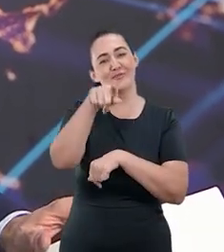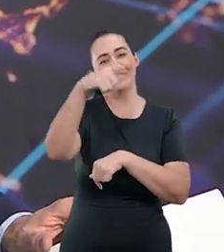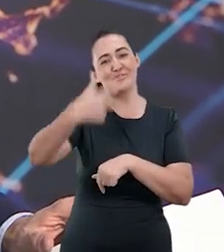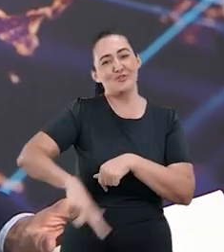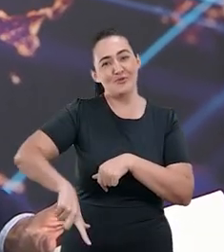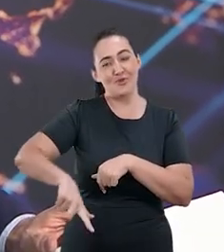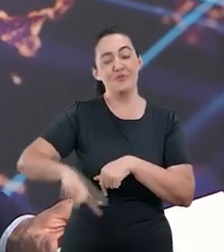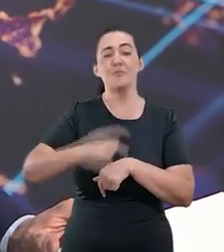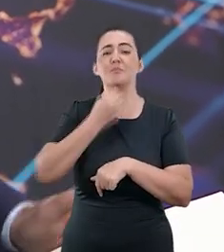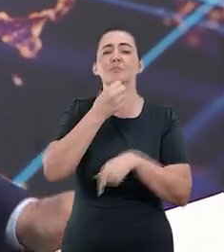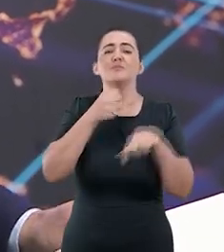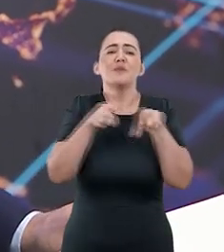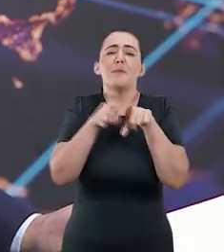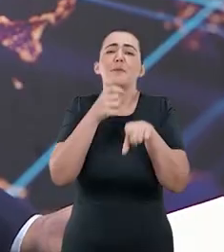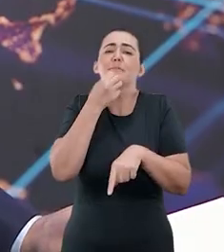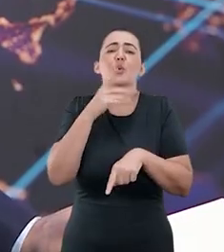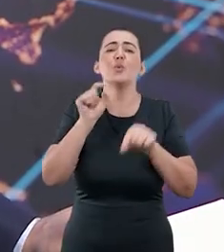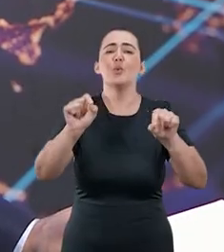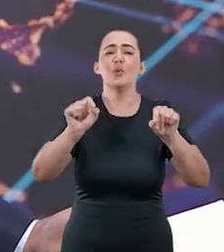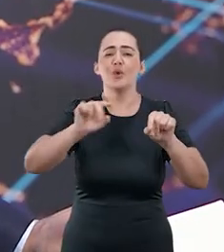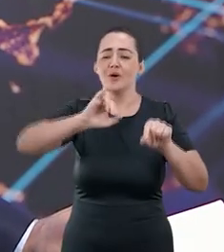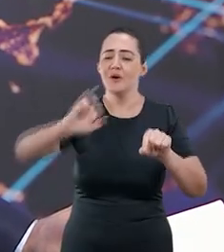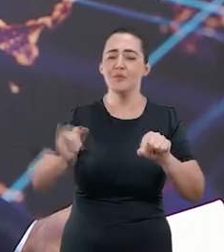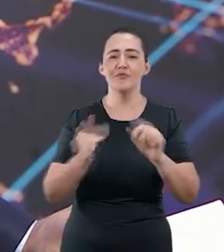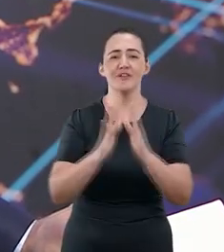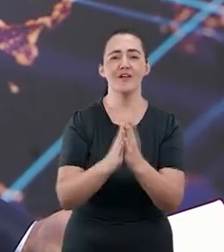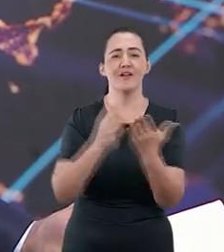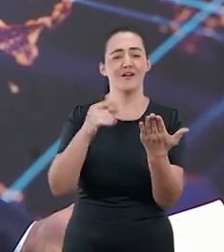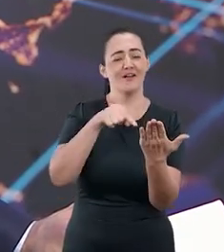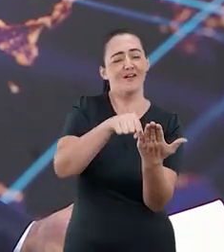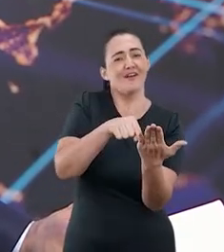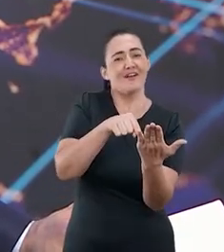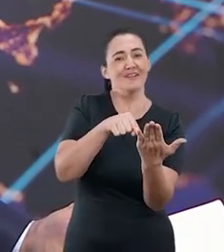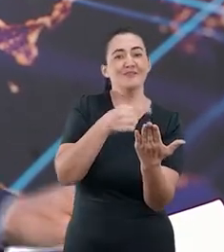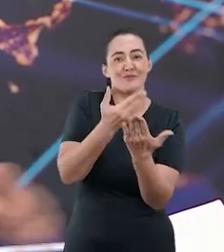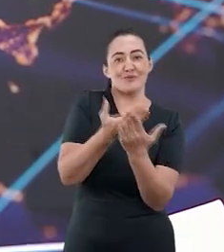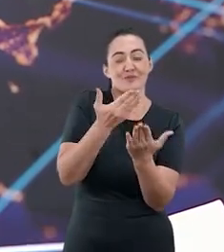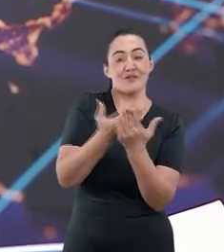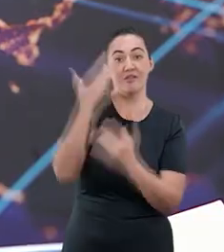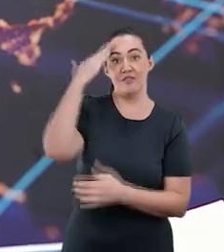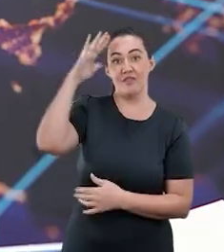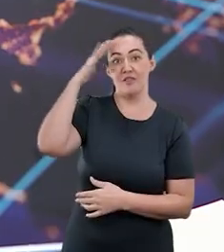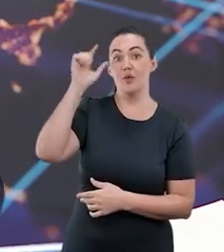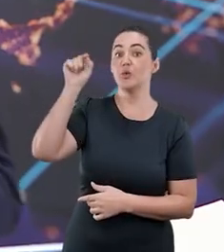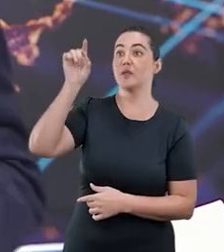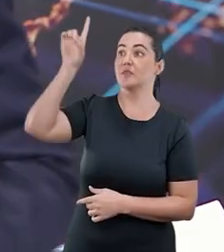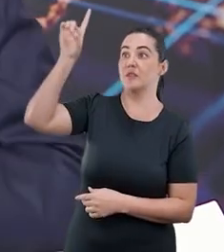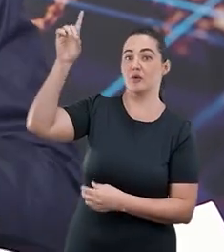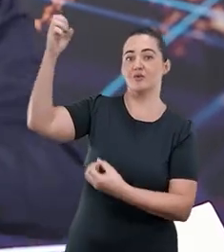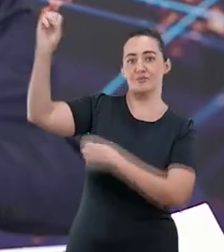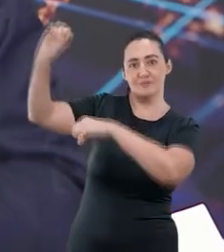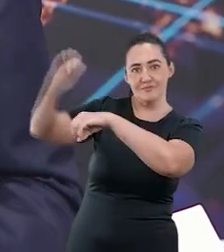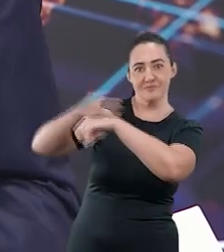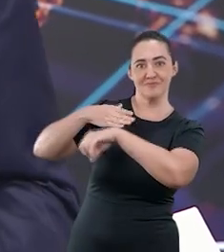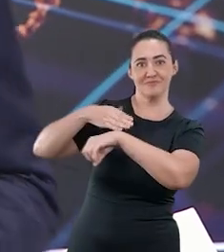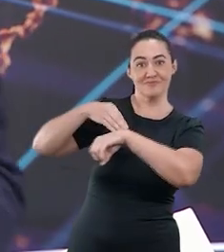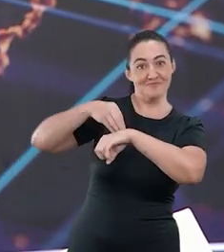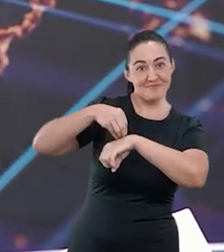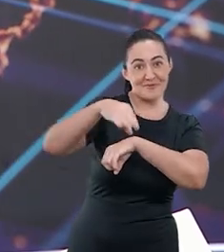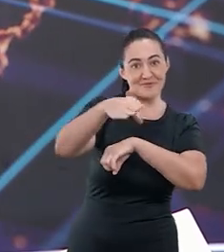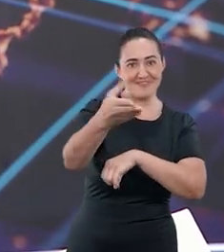um privilégio abrir a Bíblia e juntos buscarmos entender a mensagem que Deus tem para a minha vida e para a sua